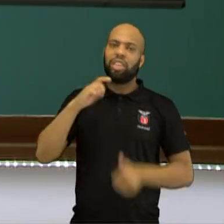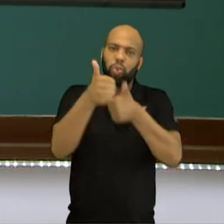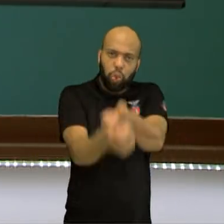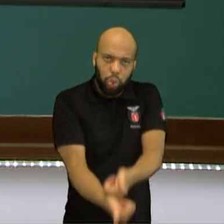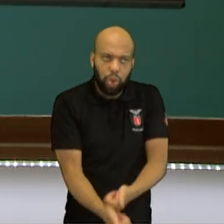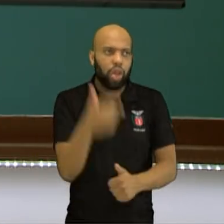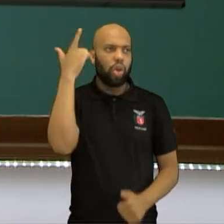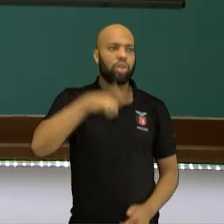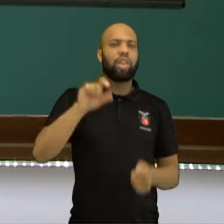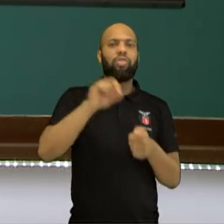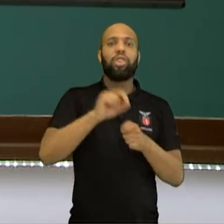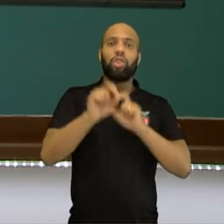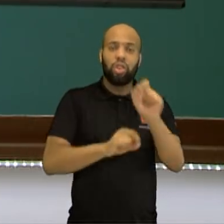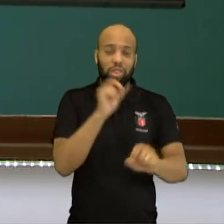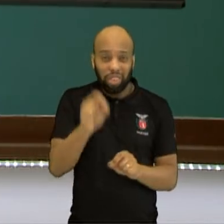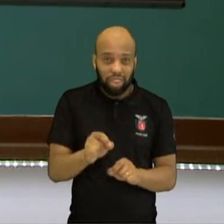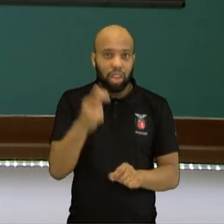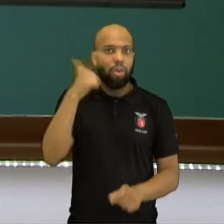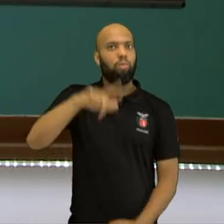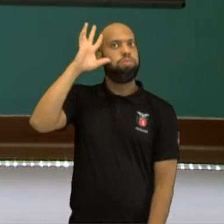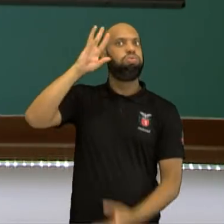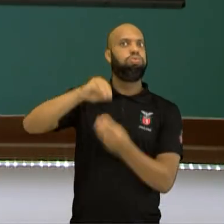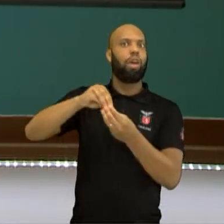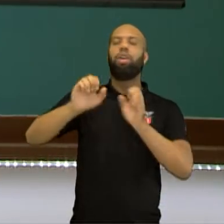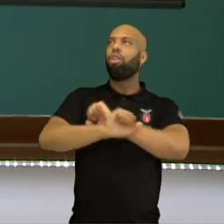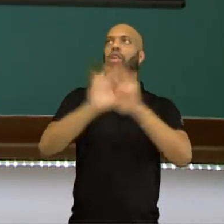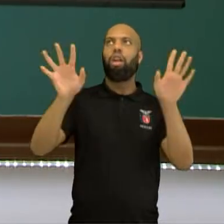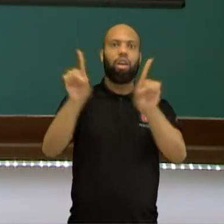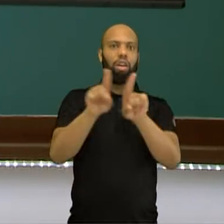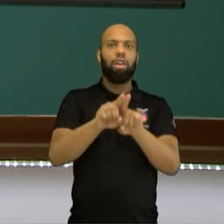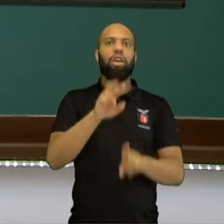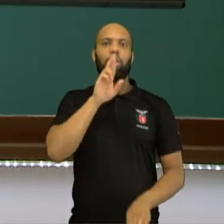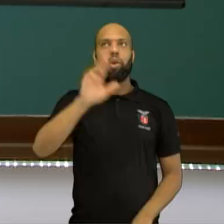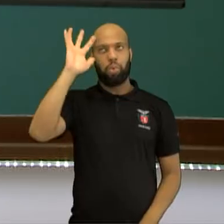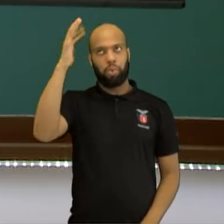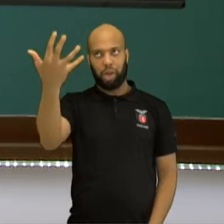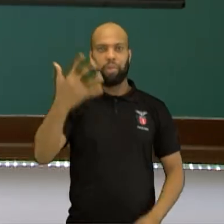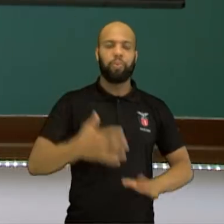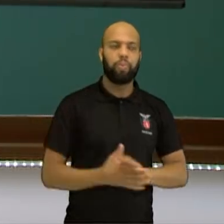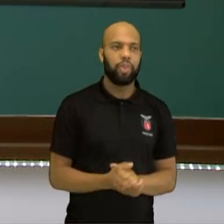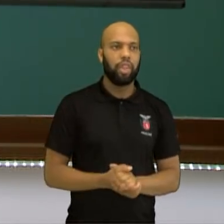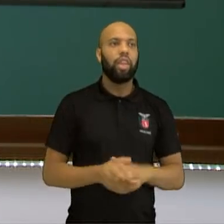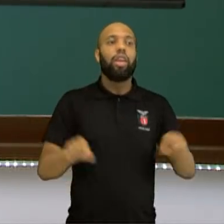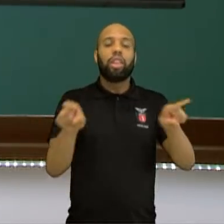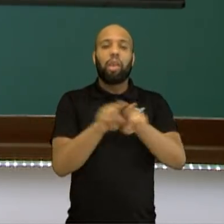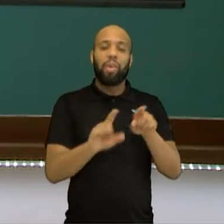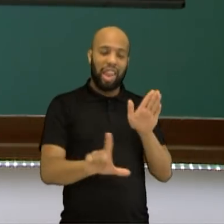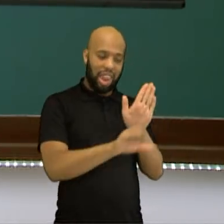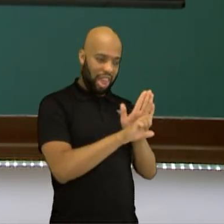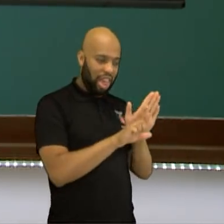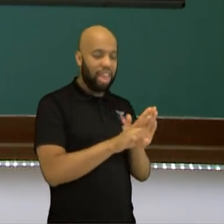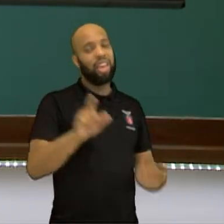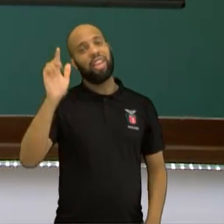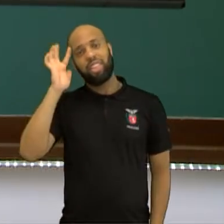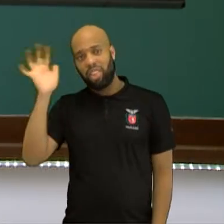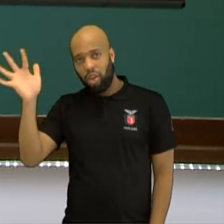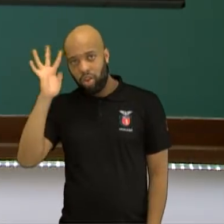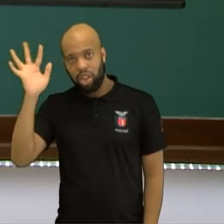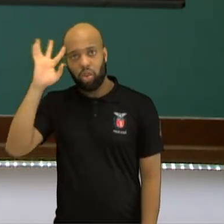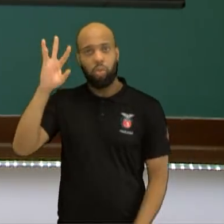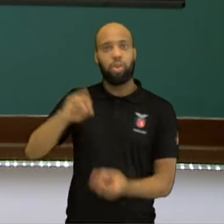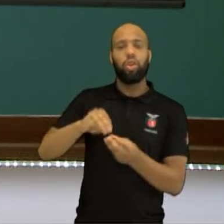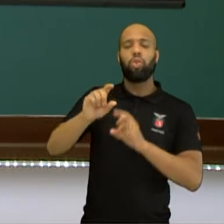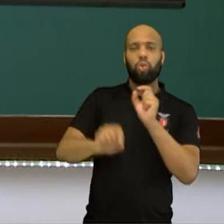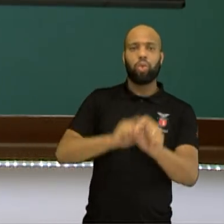para estabelecer e chegar a uma conclusão, chegar a um resultado, né? E as leis ou teorias científicas entendemos